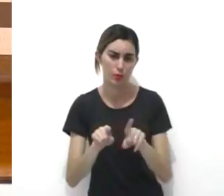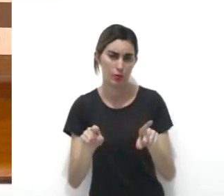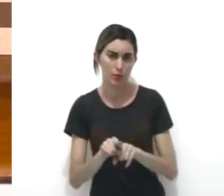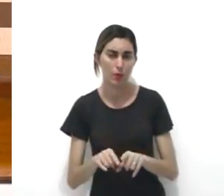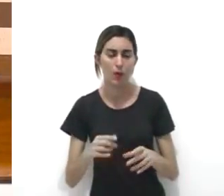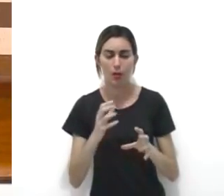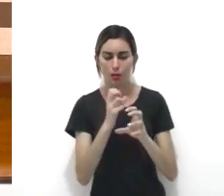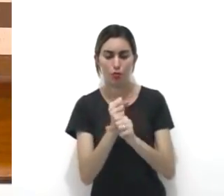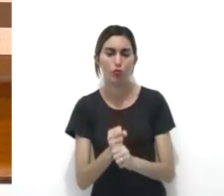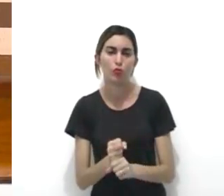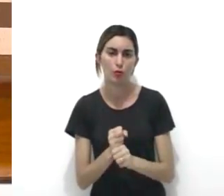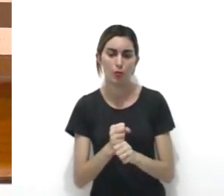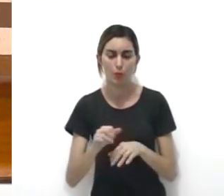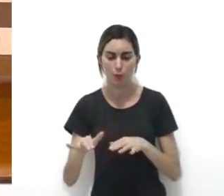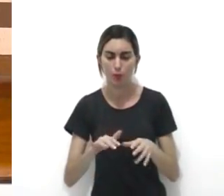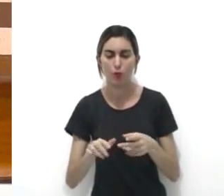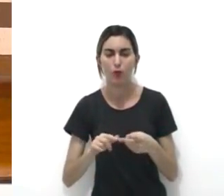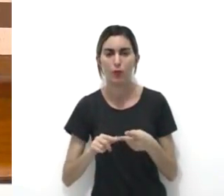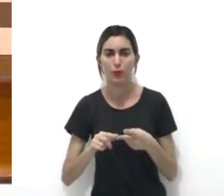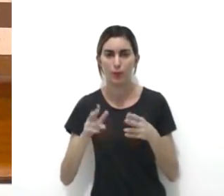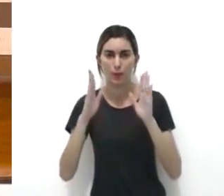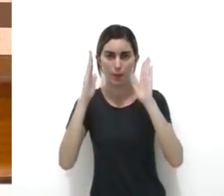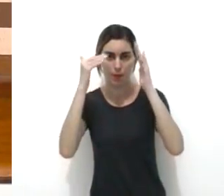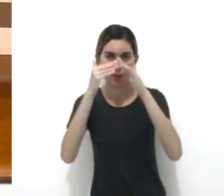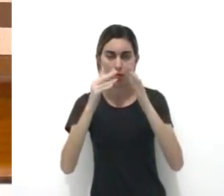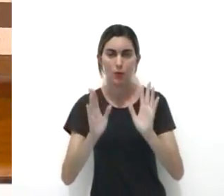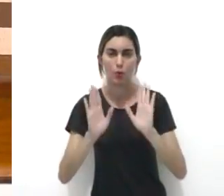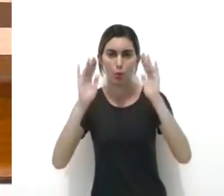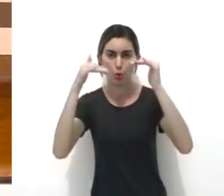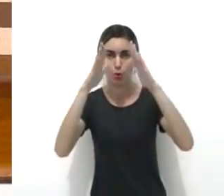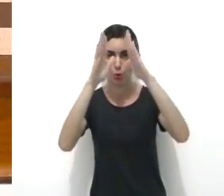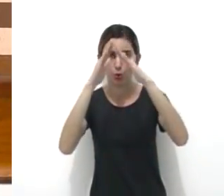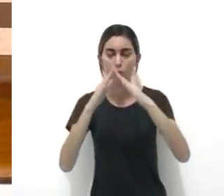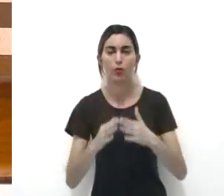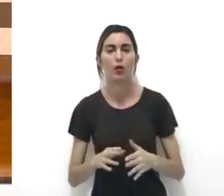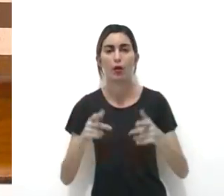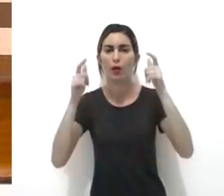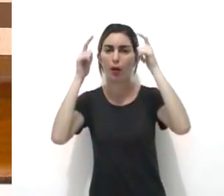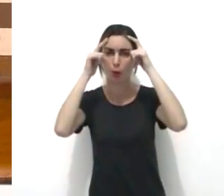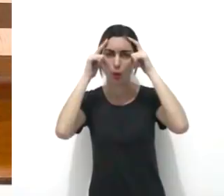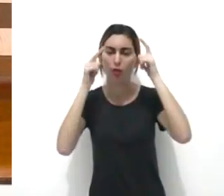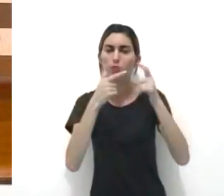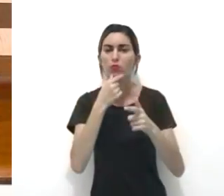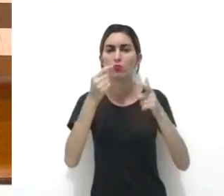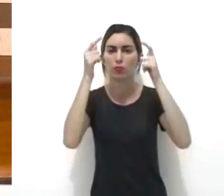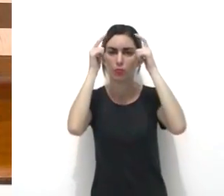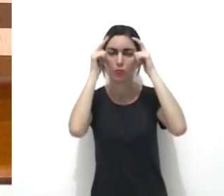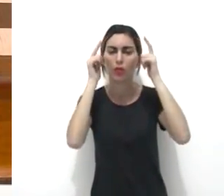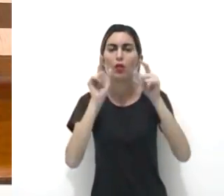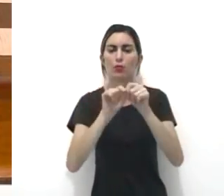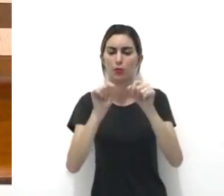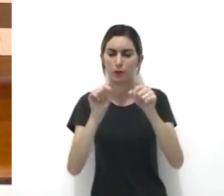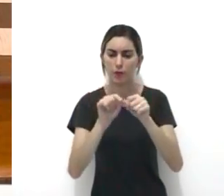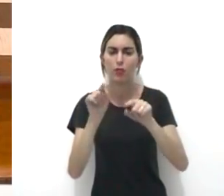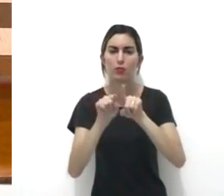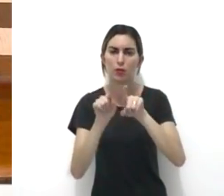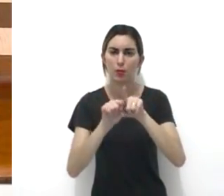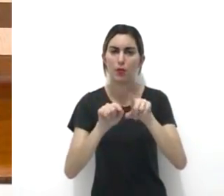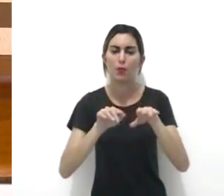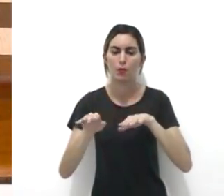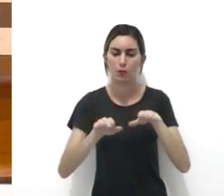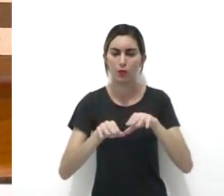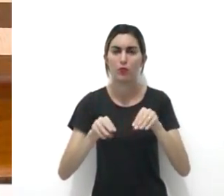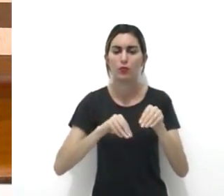que ela acumula os movimentos do bispo e da torre. E o rei? O rei, ele faz também